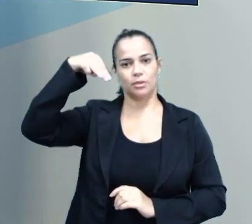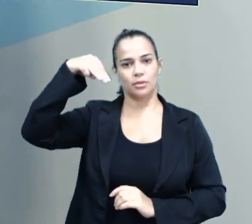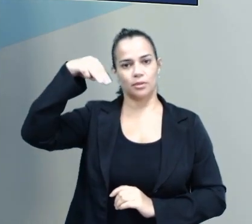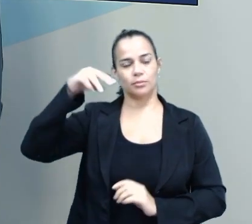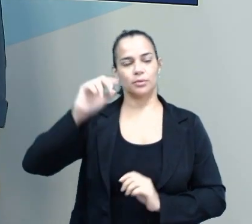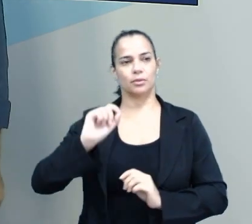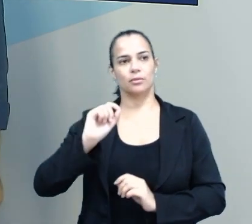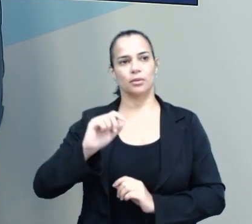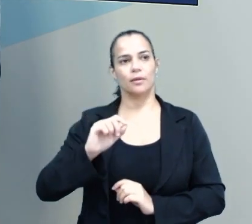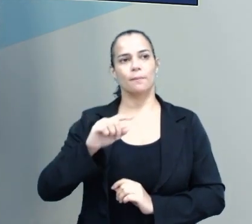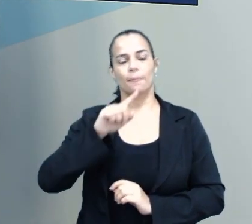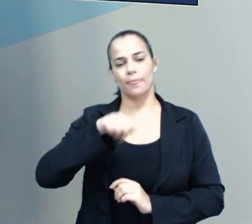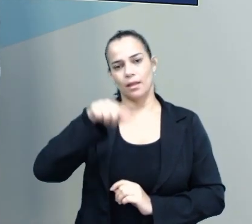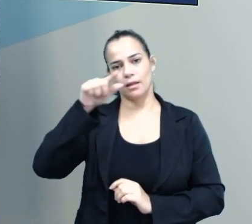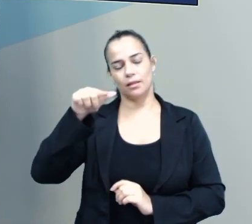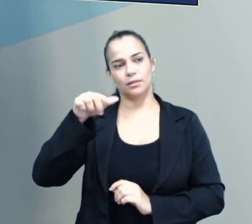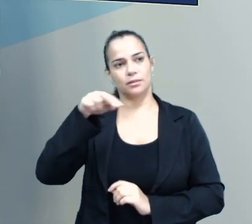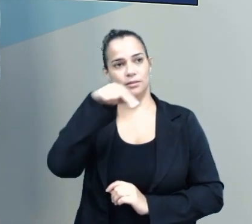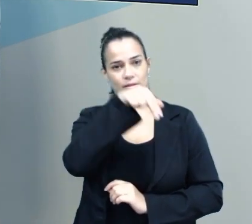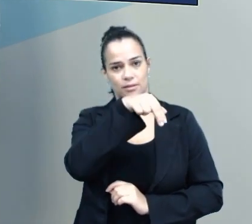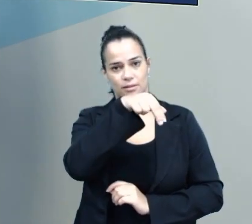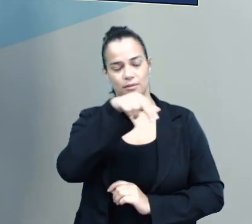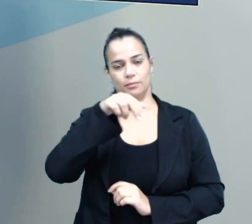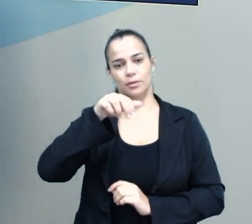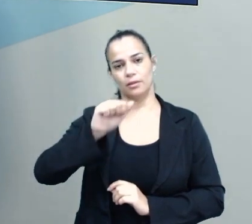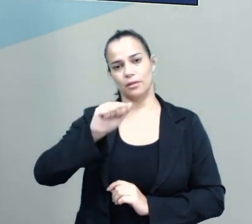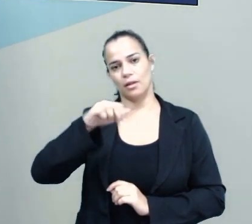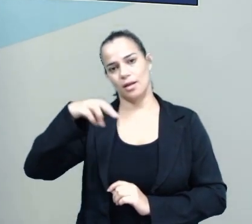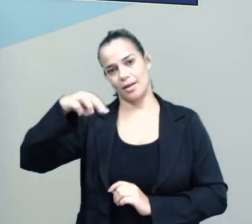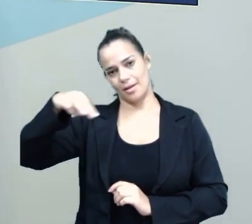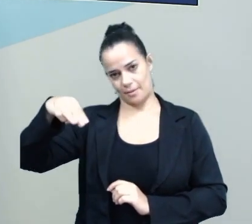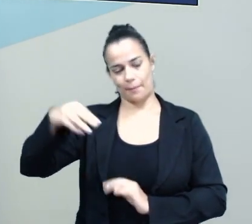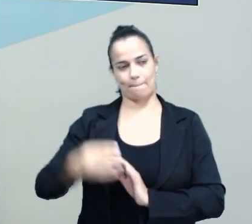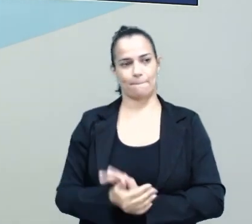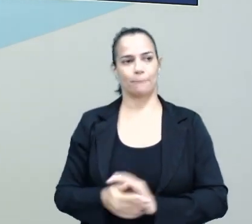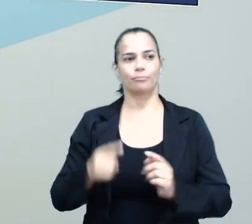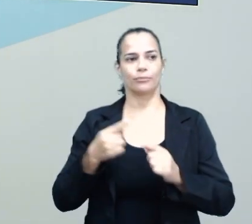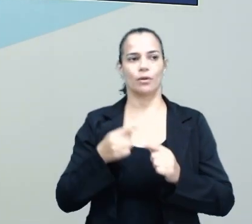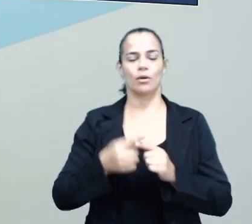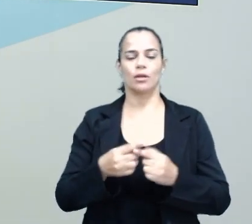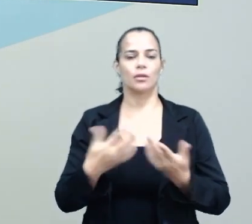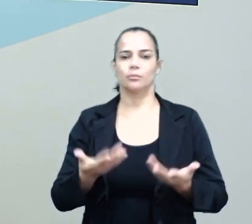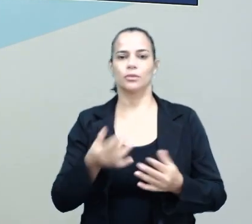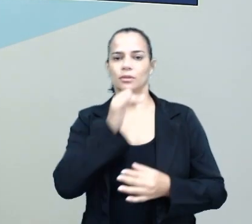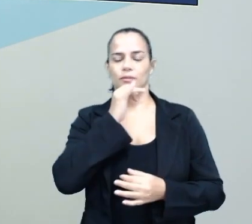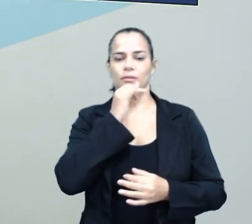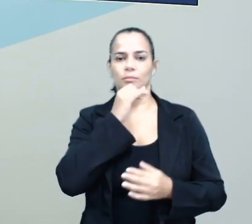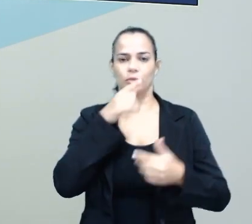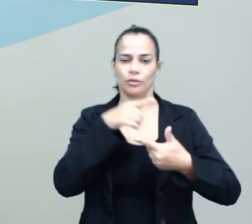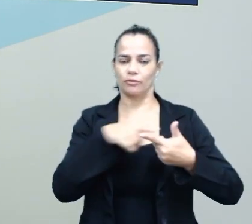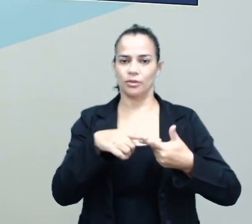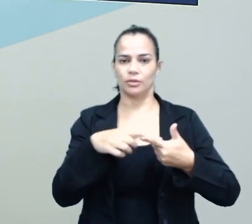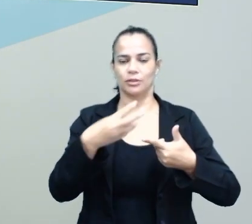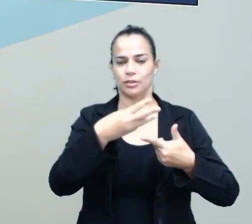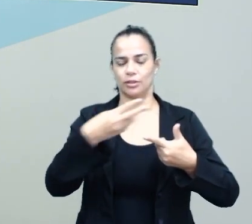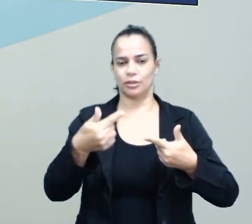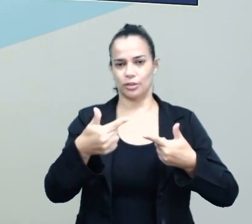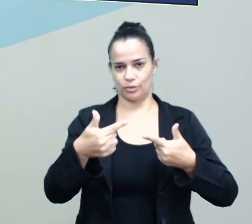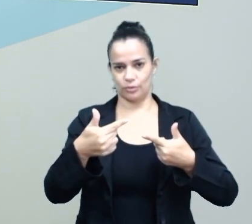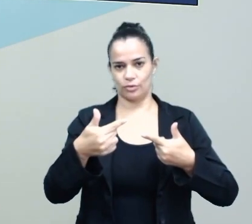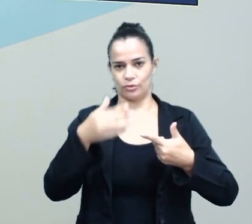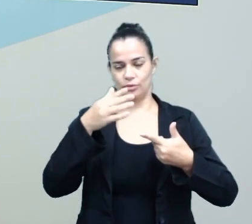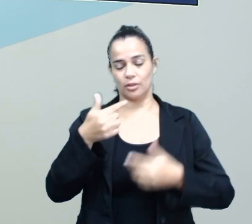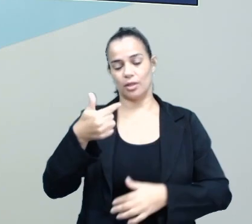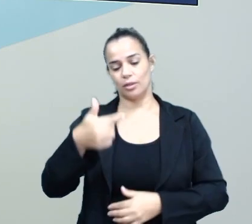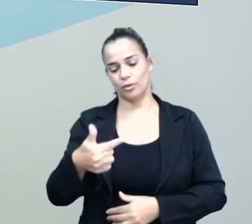enésima de a elevado a m. E por que eu fiz isso? Fatorando 32 dá 2 elevado a 5, e